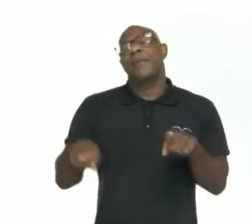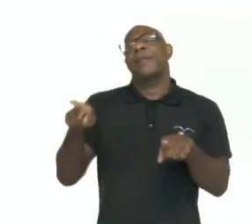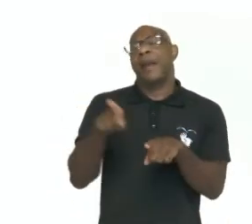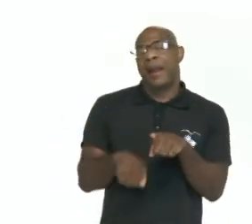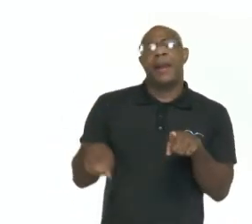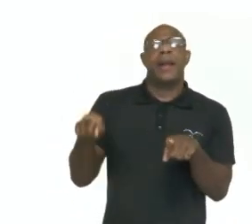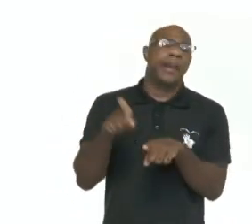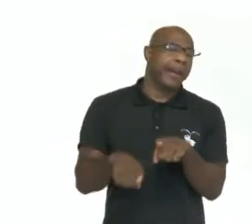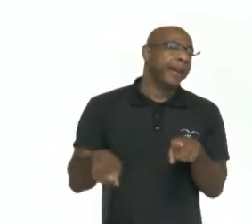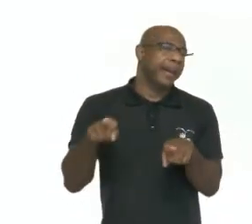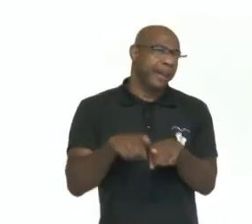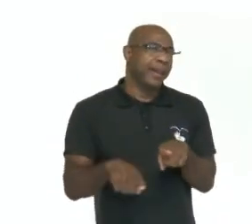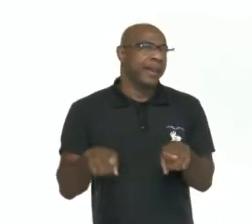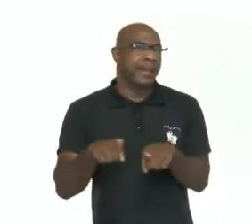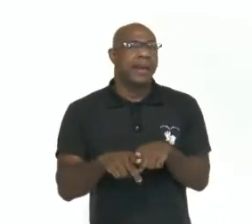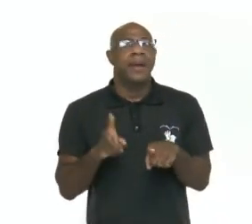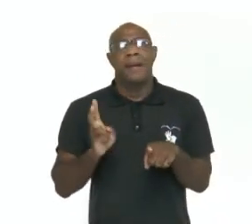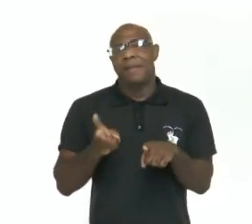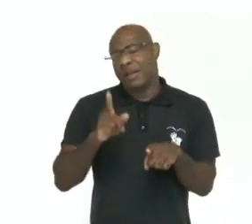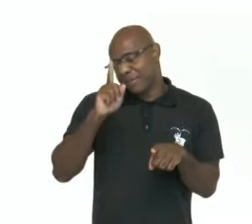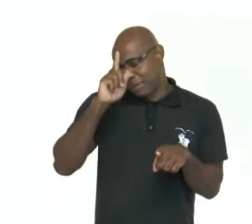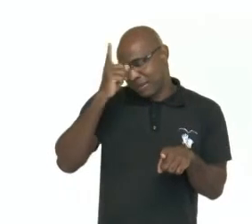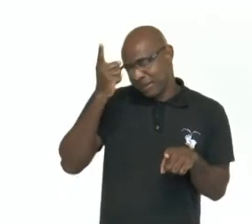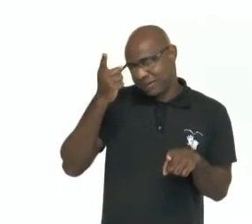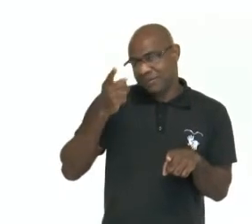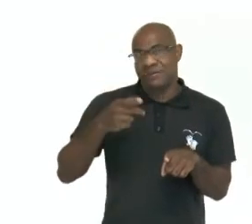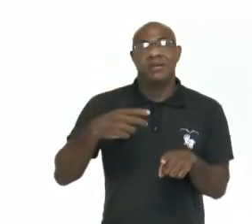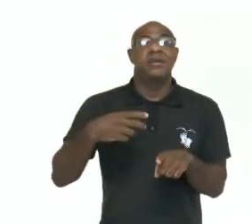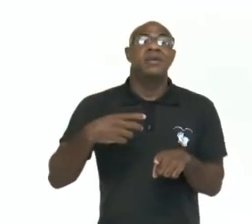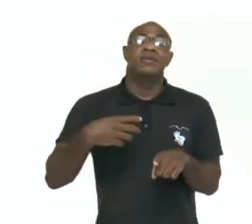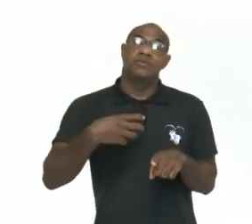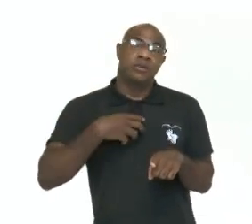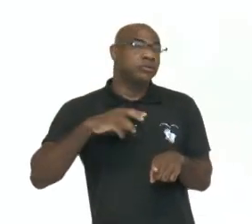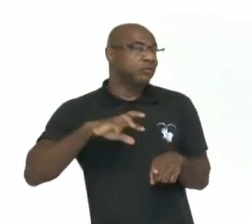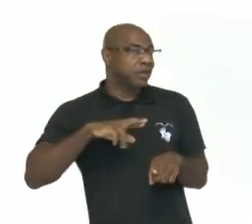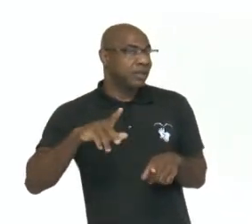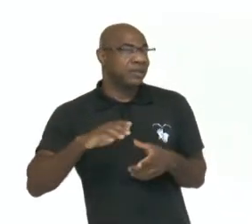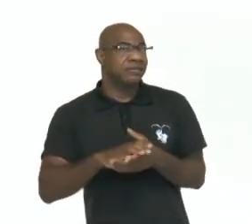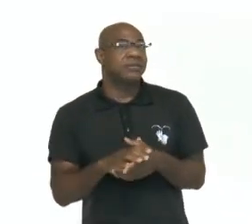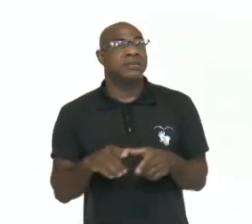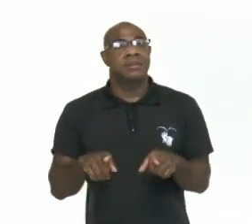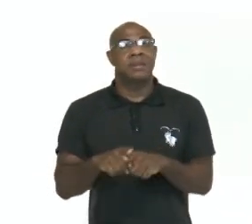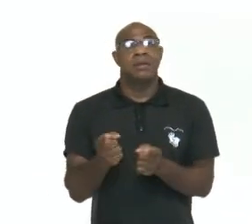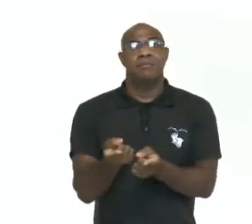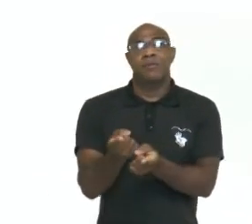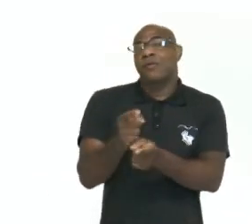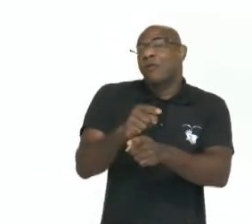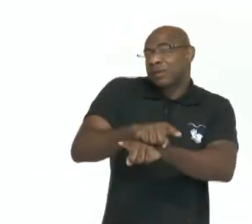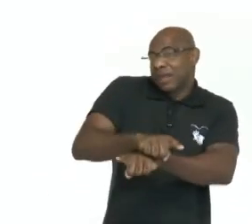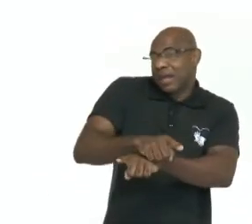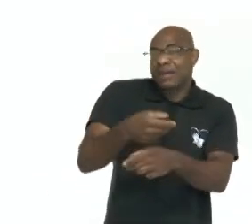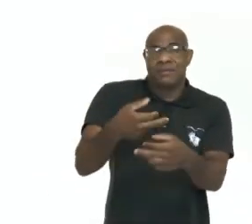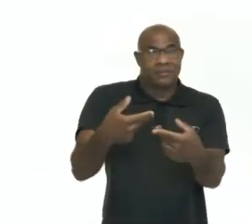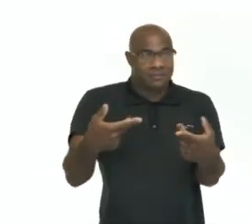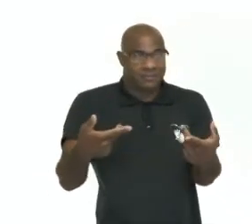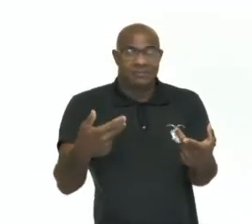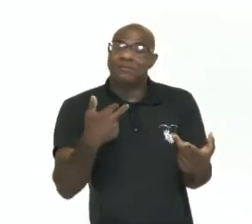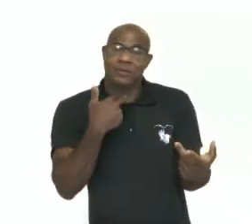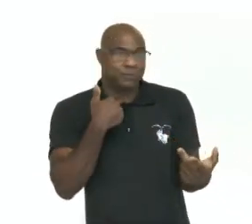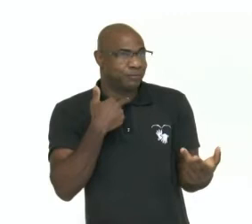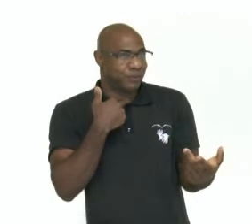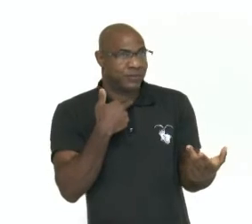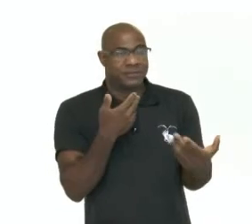Repetindo a mesma ideia de maneiras diferentes. Contradições, não pode ter contradições, já viu aqui